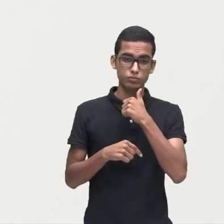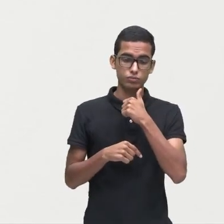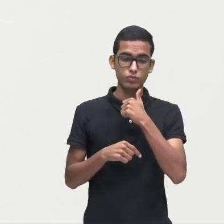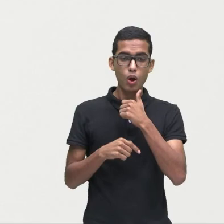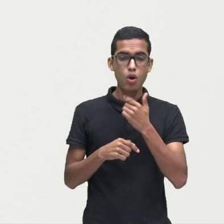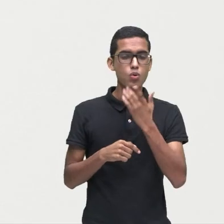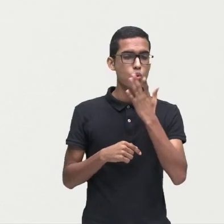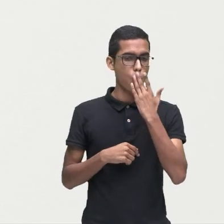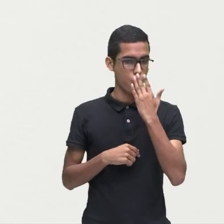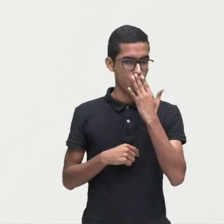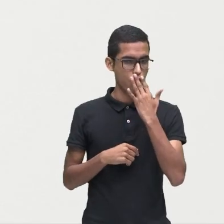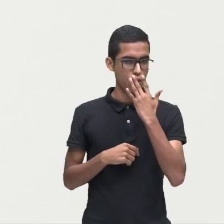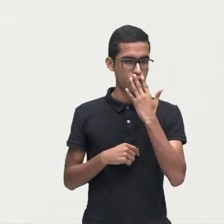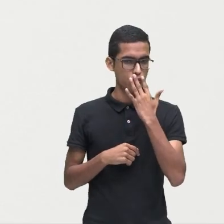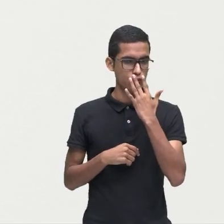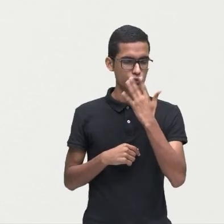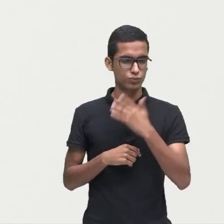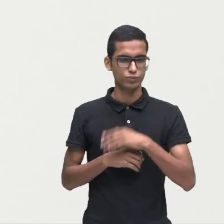cor